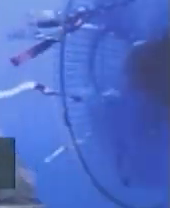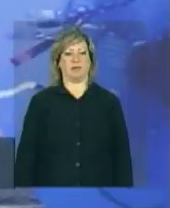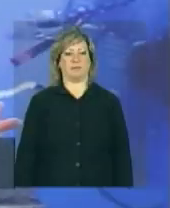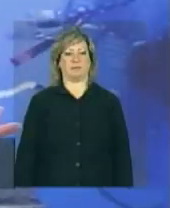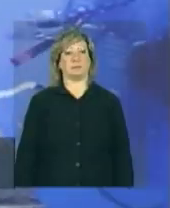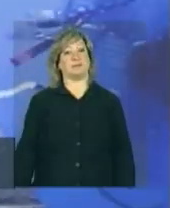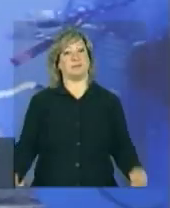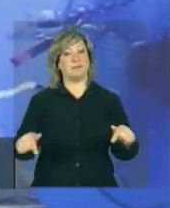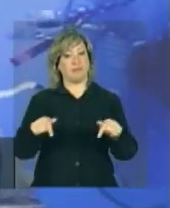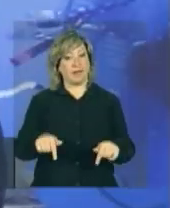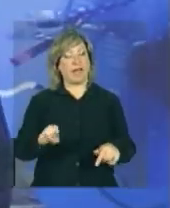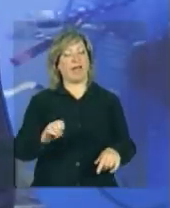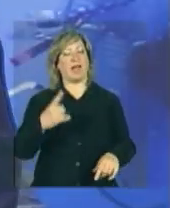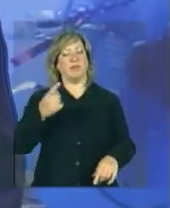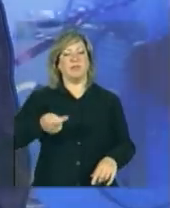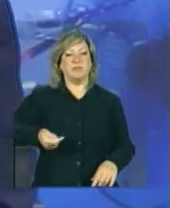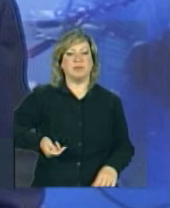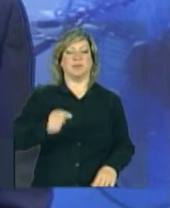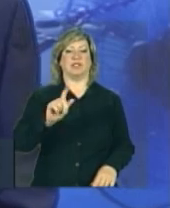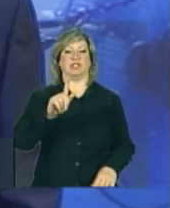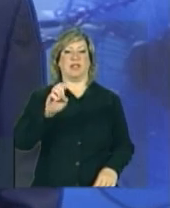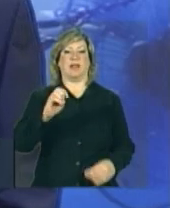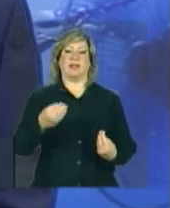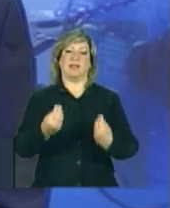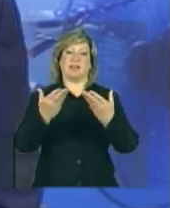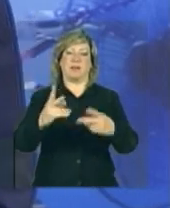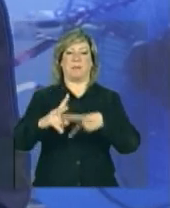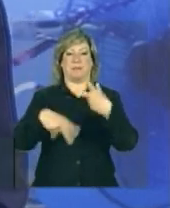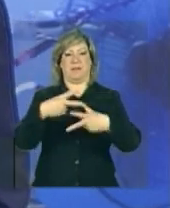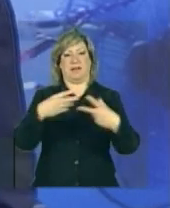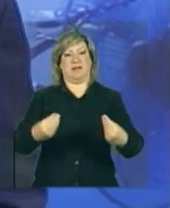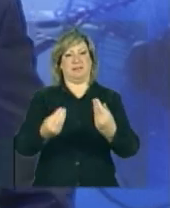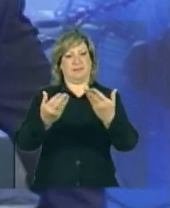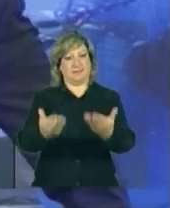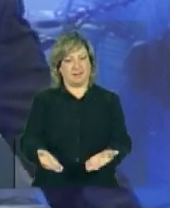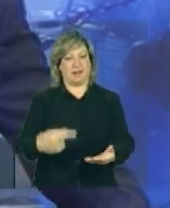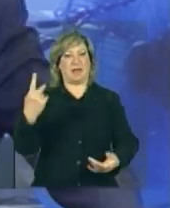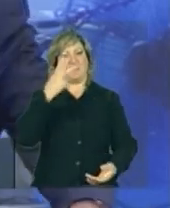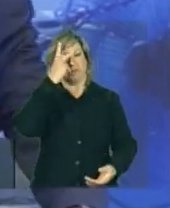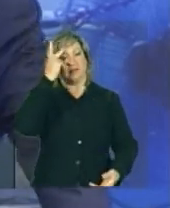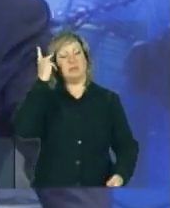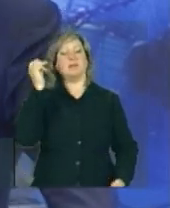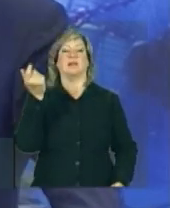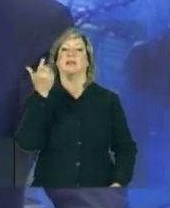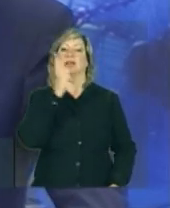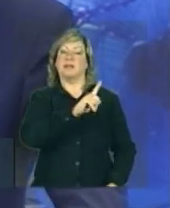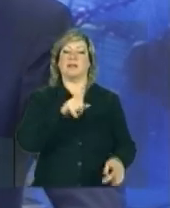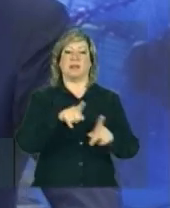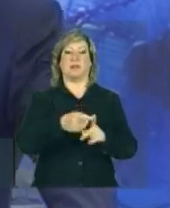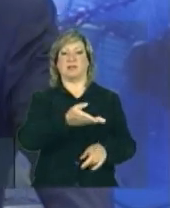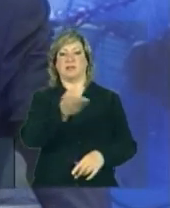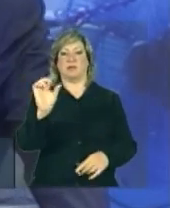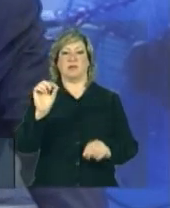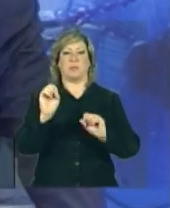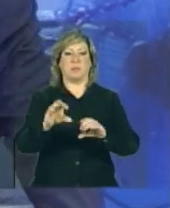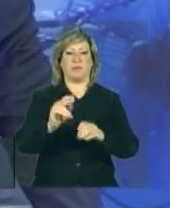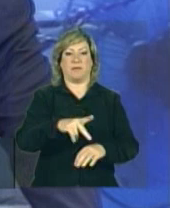Então, esse é um pequeno bônus que a GE vai trazer para, então, esses ganhadores e também os seus orientadores,